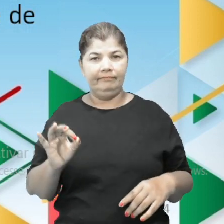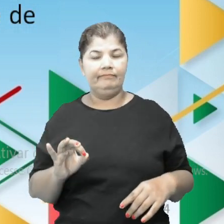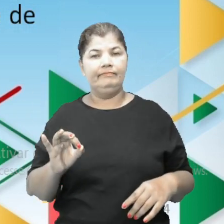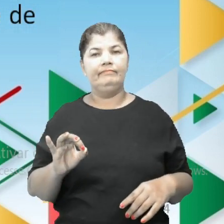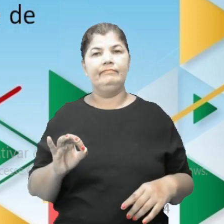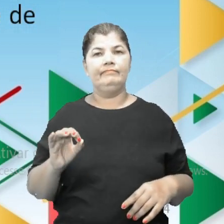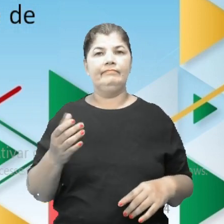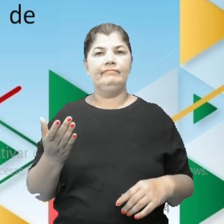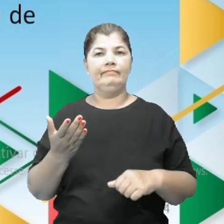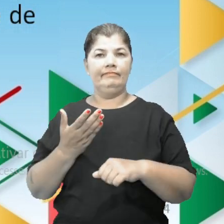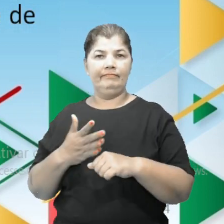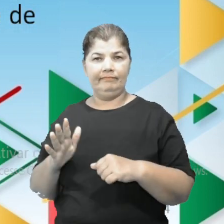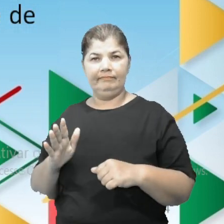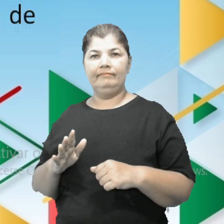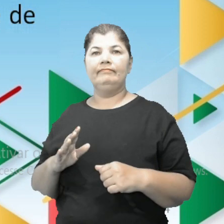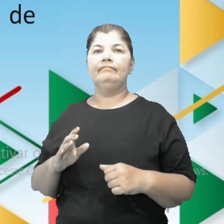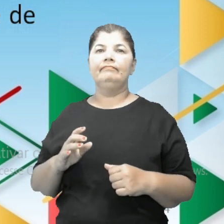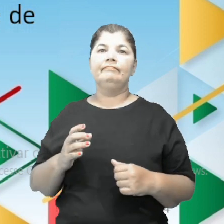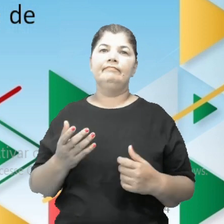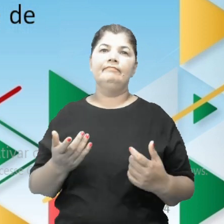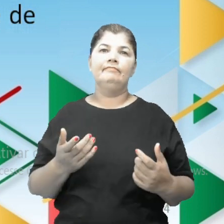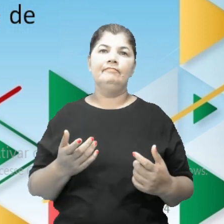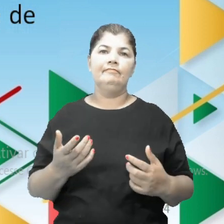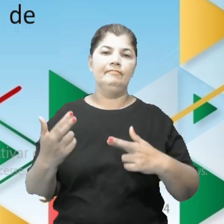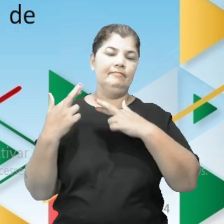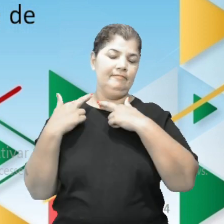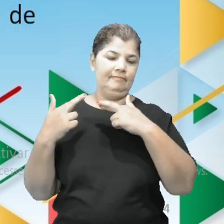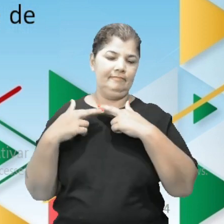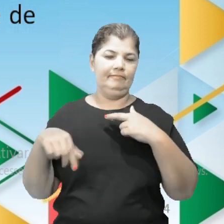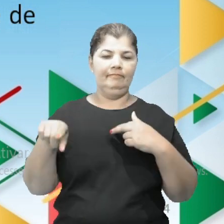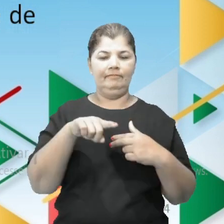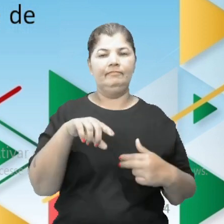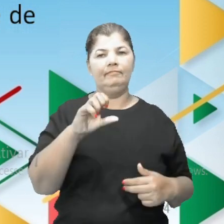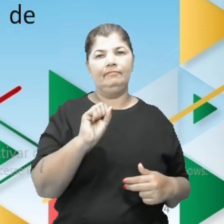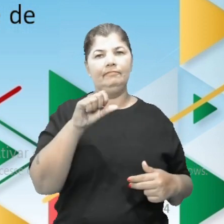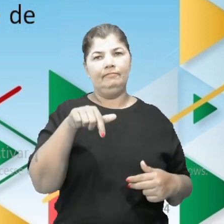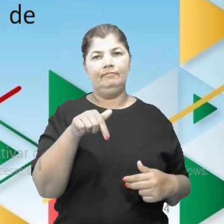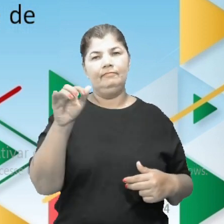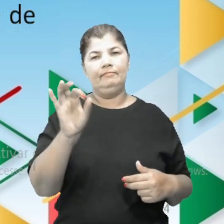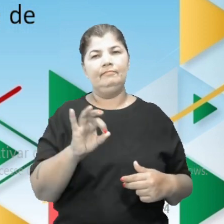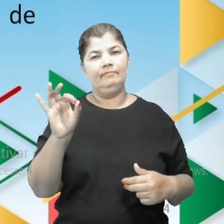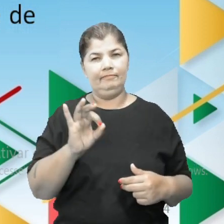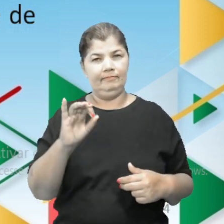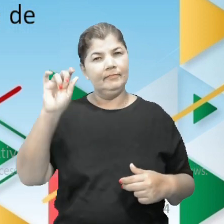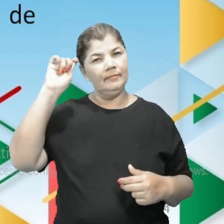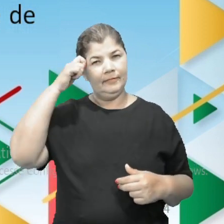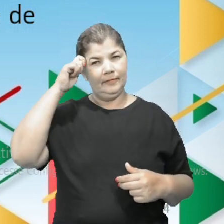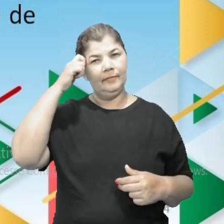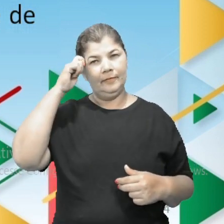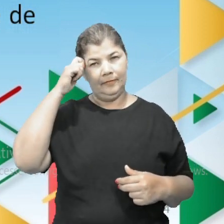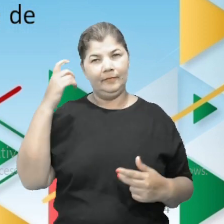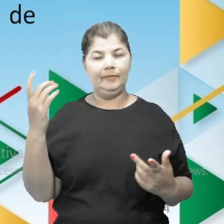dominando 87% de negros. Então a elite da ilha vivia